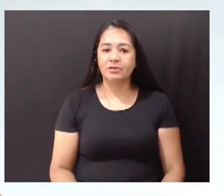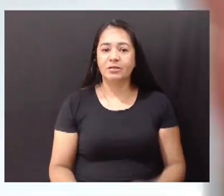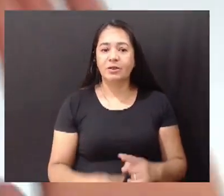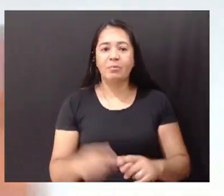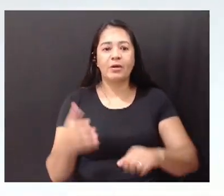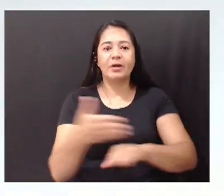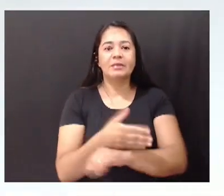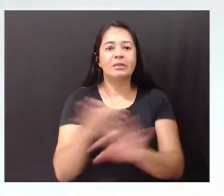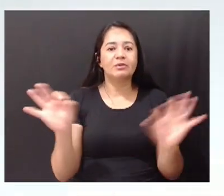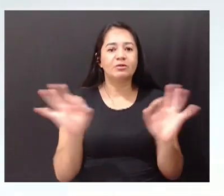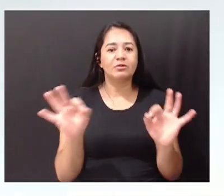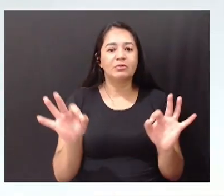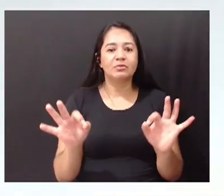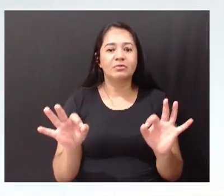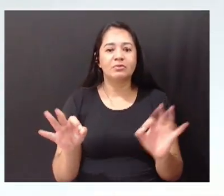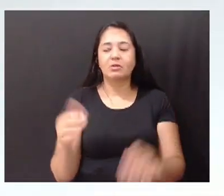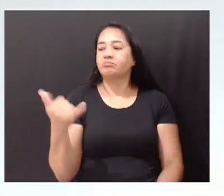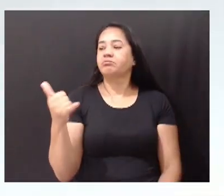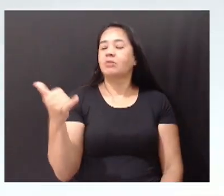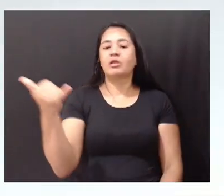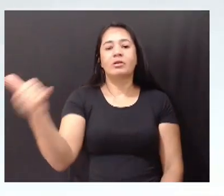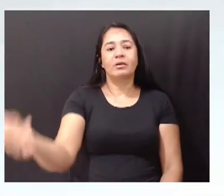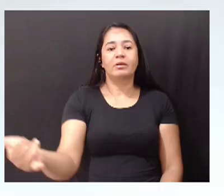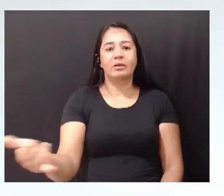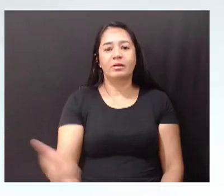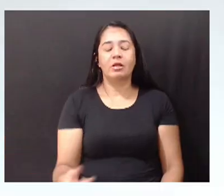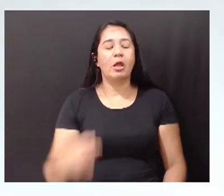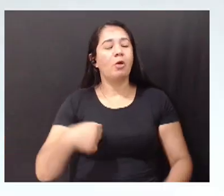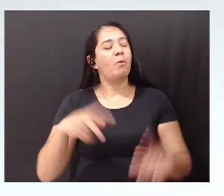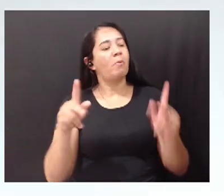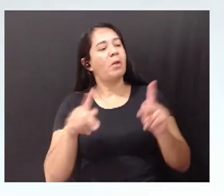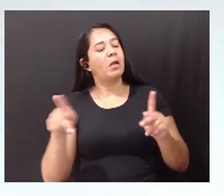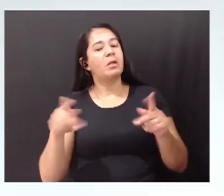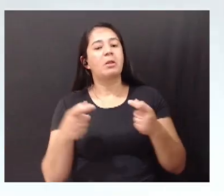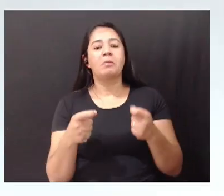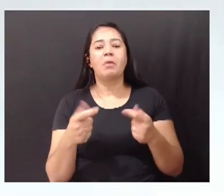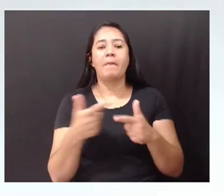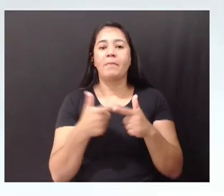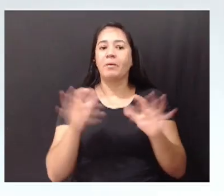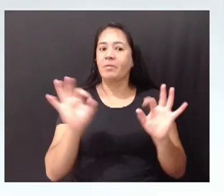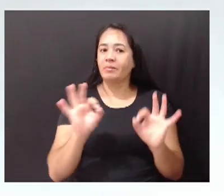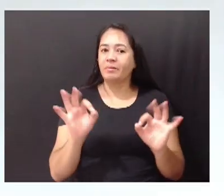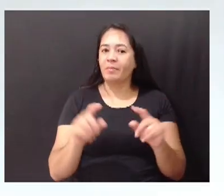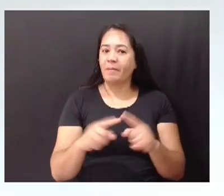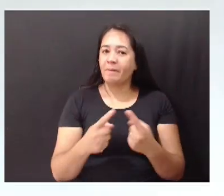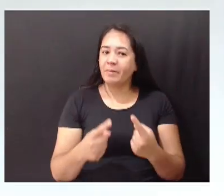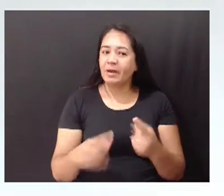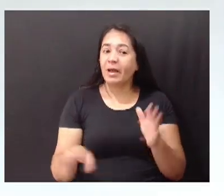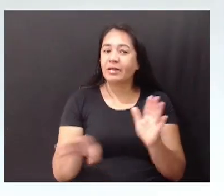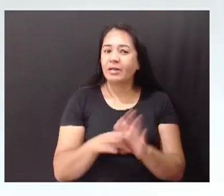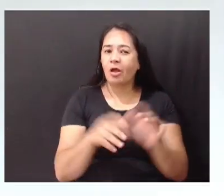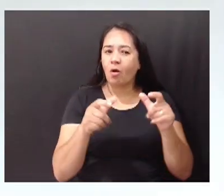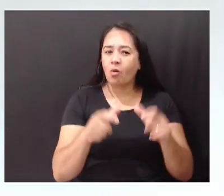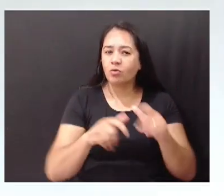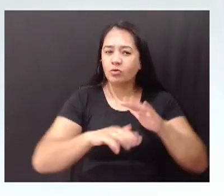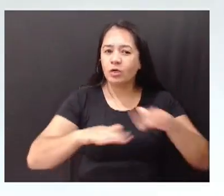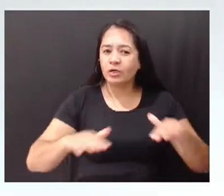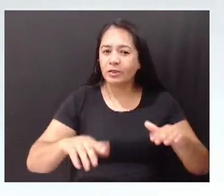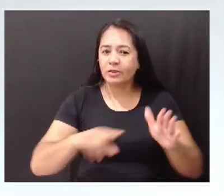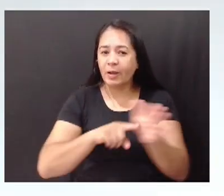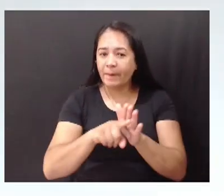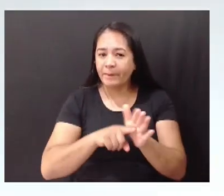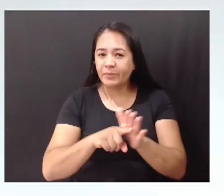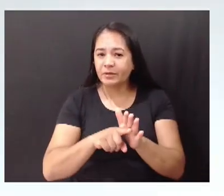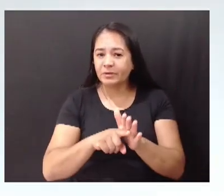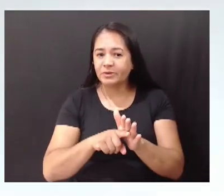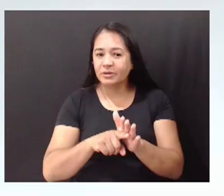eu dei o smartphone, estou tranquilo, ele está jogando, não tem problema. Mas até onde essa criança vai investigar, até no próprio desenho, até